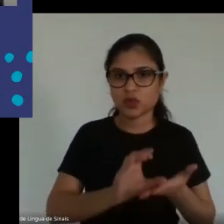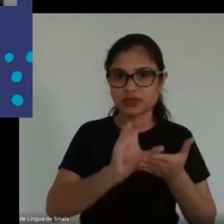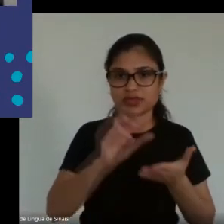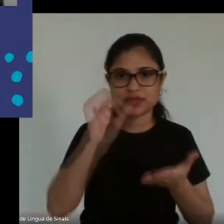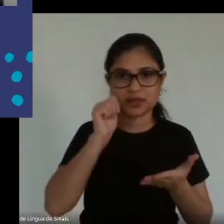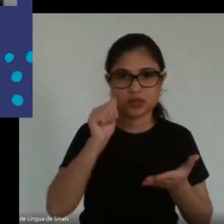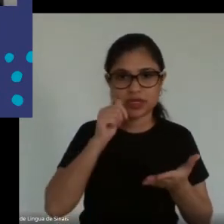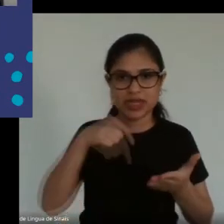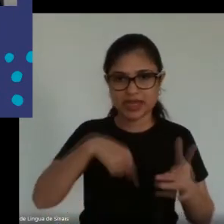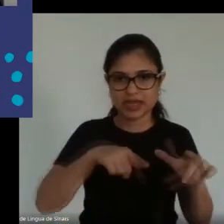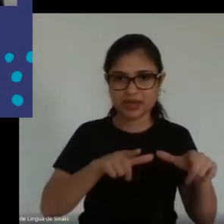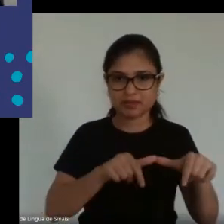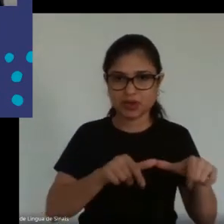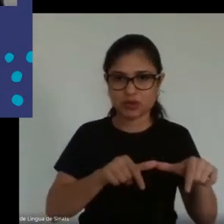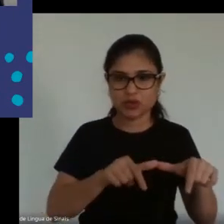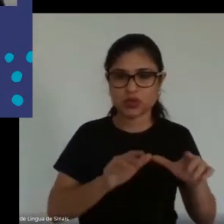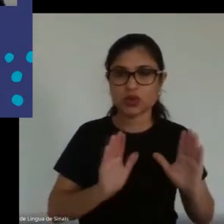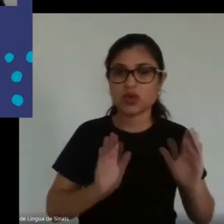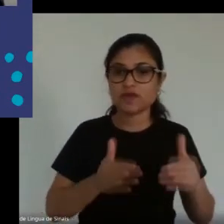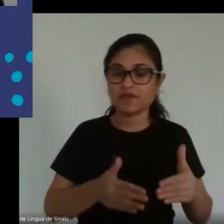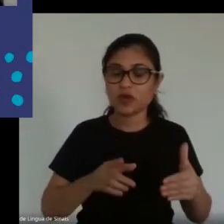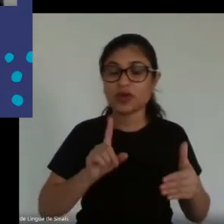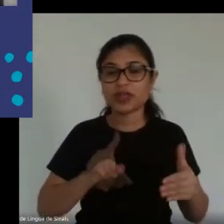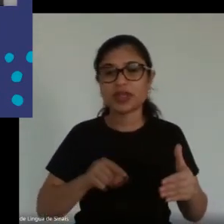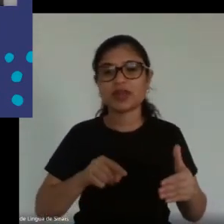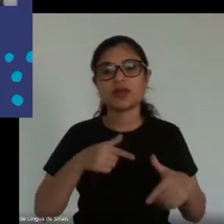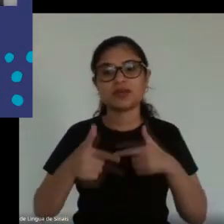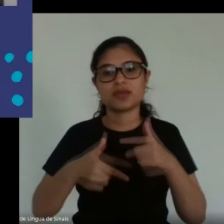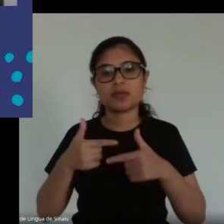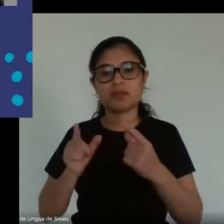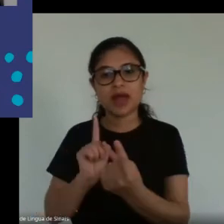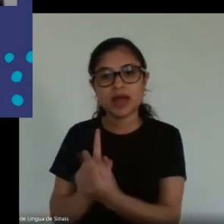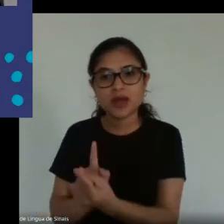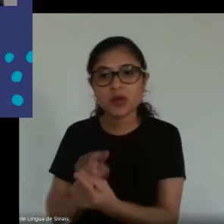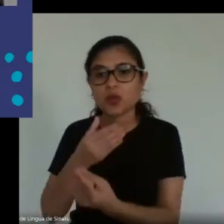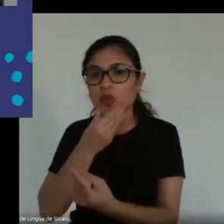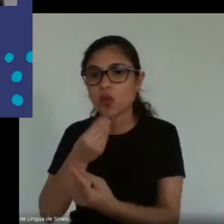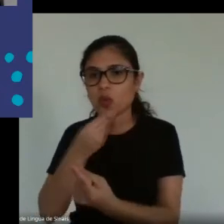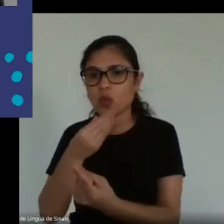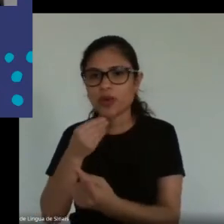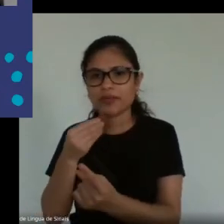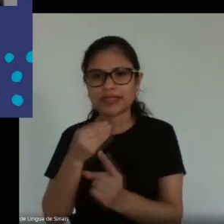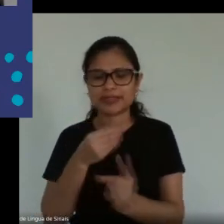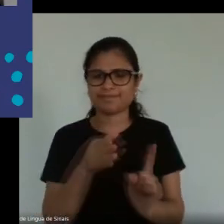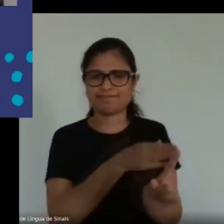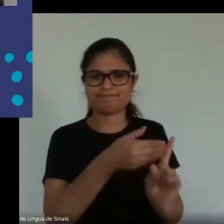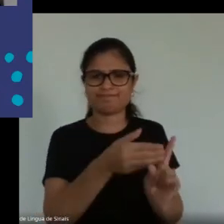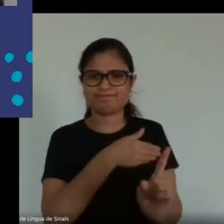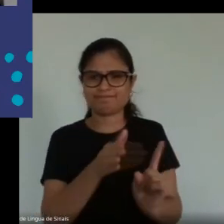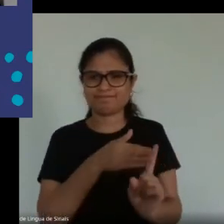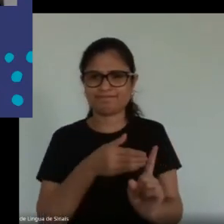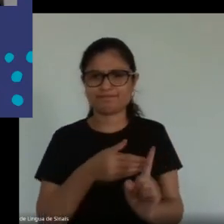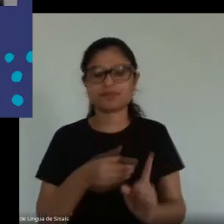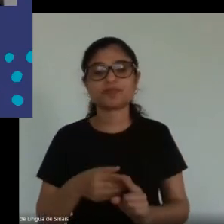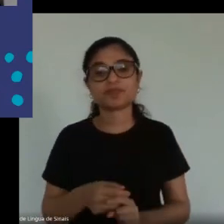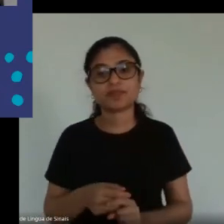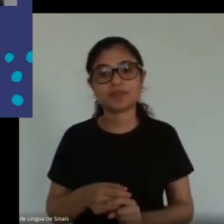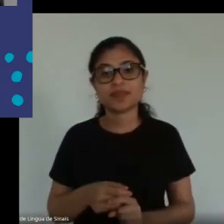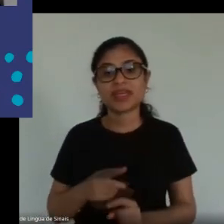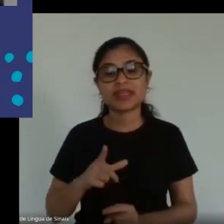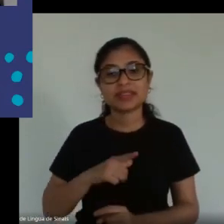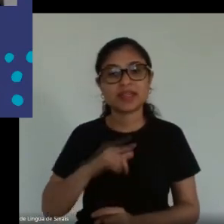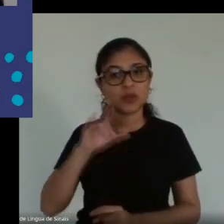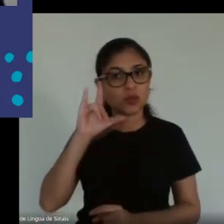de Bauru, que o enfoque foi o trabalho com homens agressores. Entram lá no Instagram do Conselho